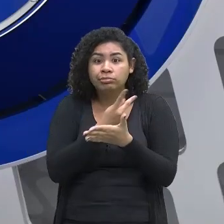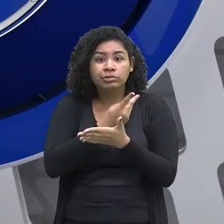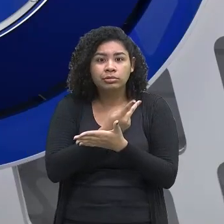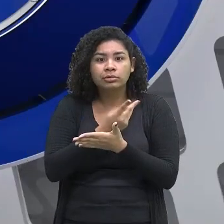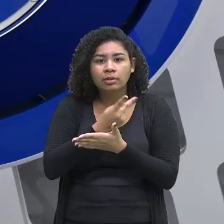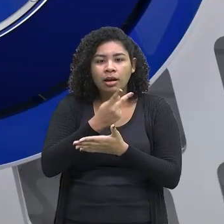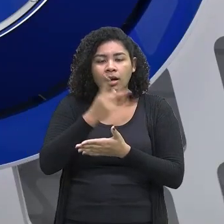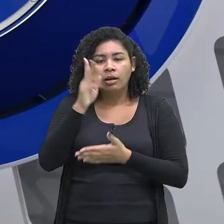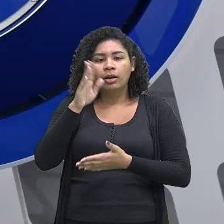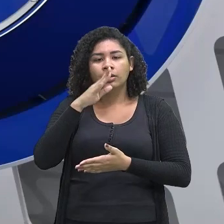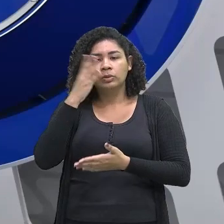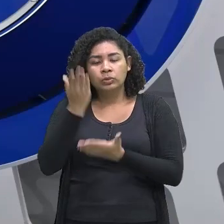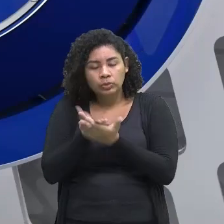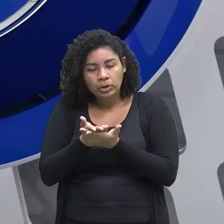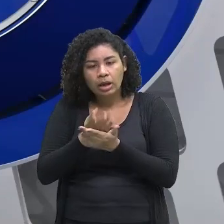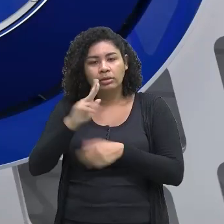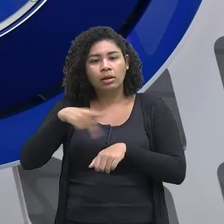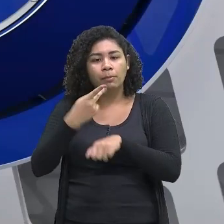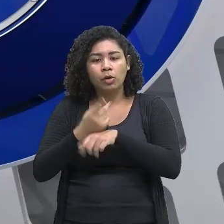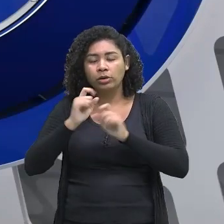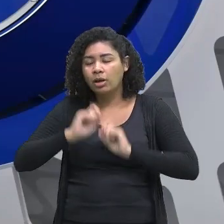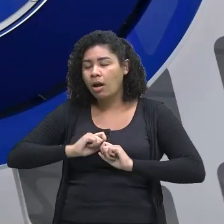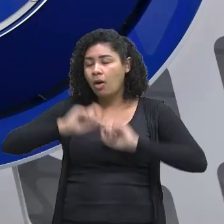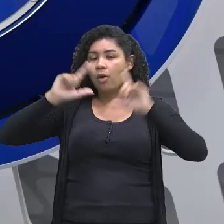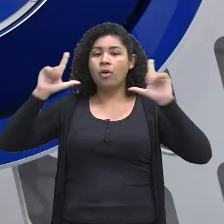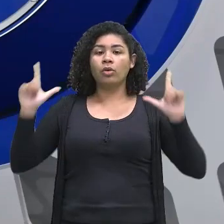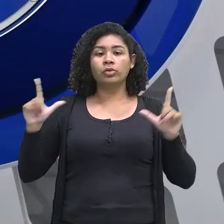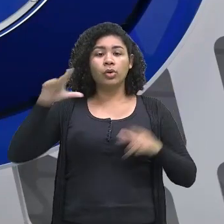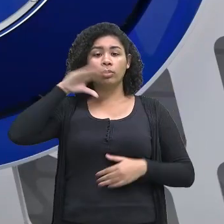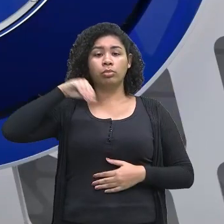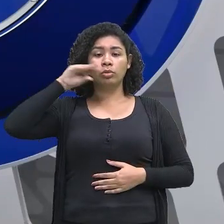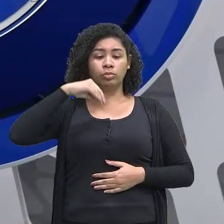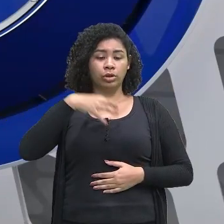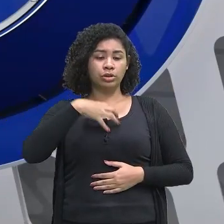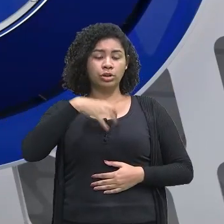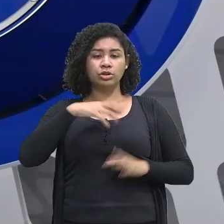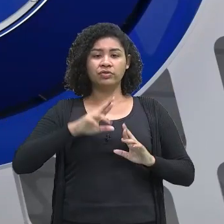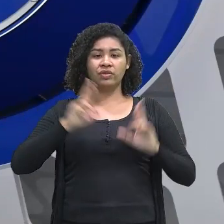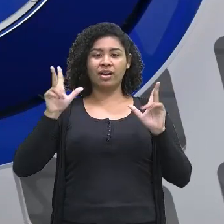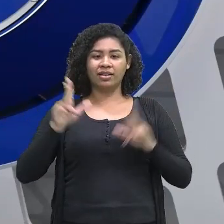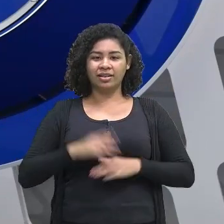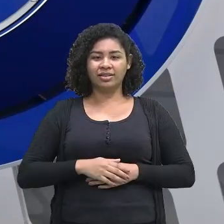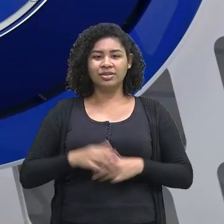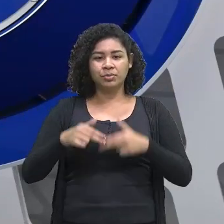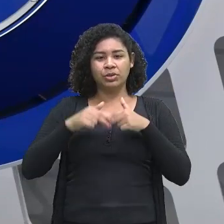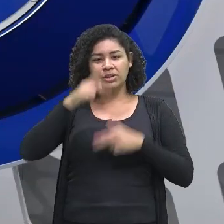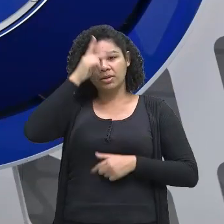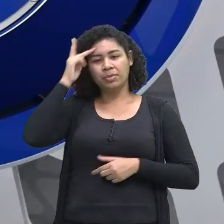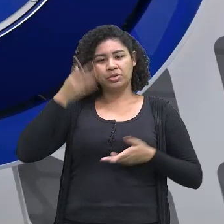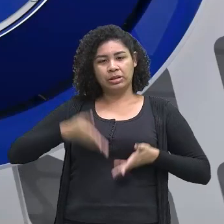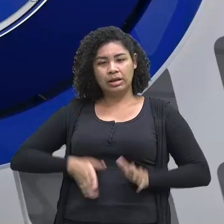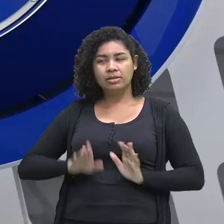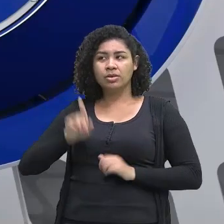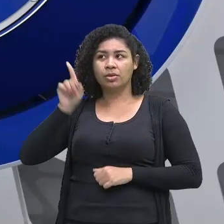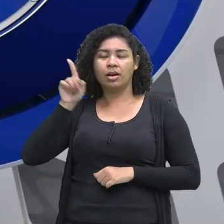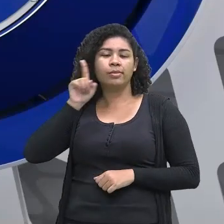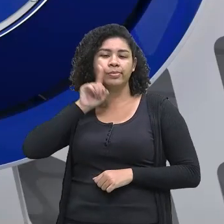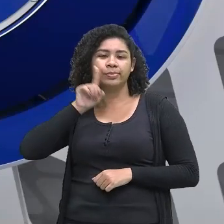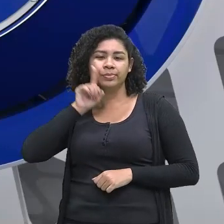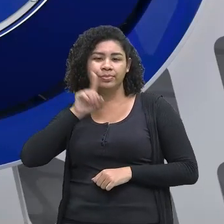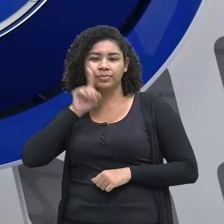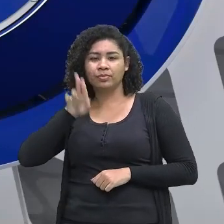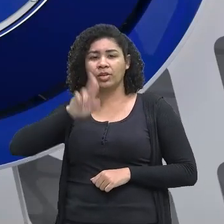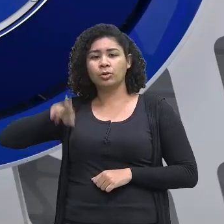acordou falando de um jeito que ela não falava antes. Nessa situação aqui, a pessoa é americana e começou a falar como